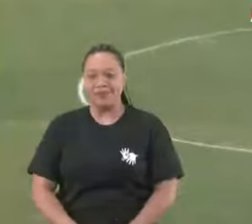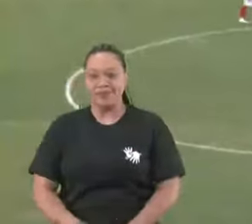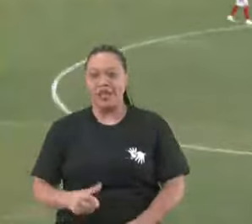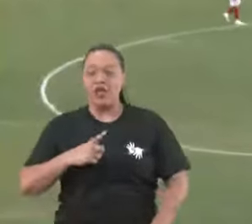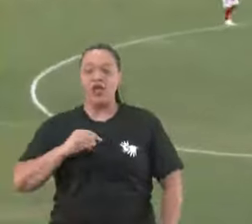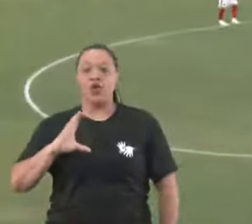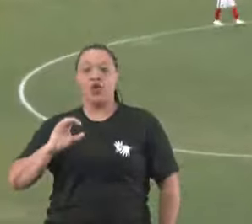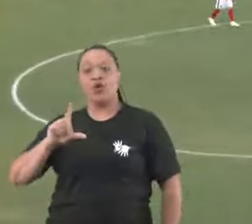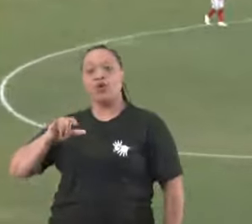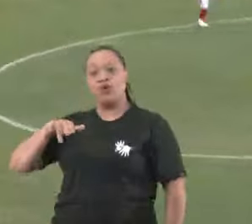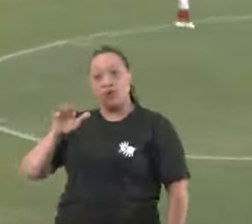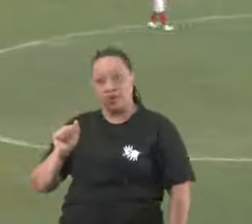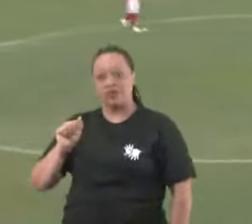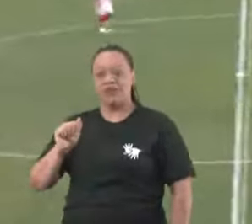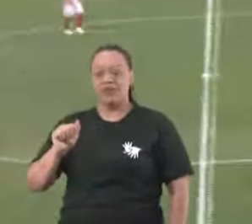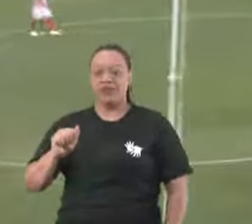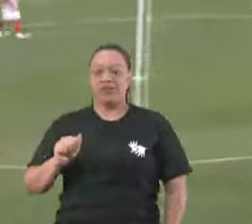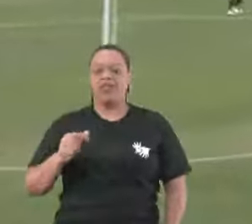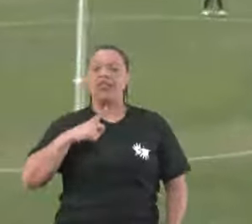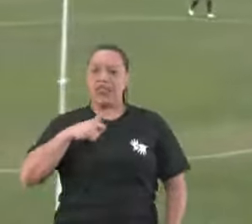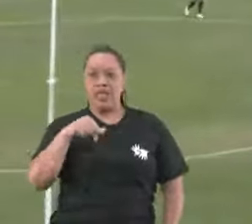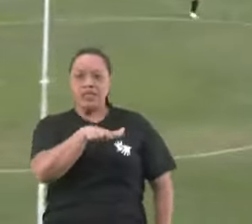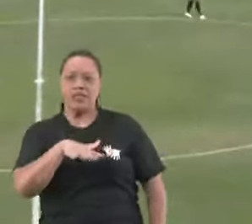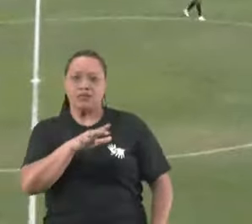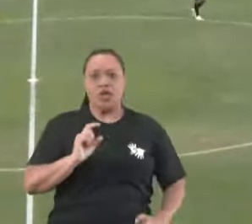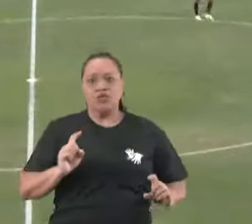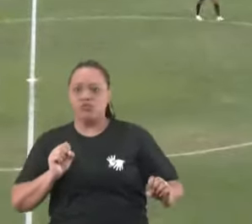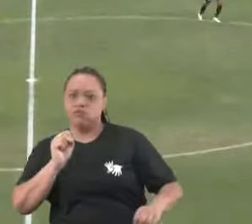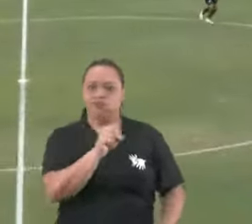Colina. Tem espaço Wesley.